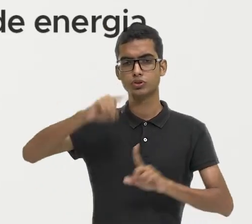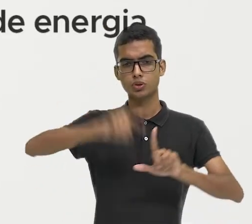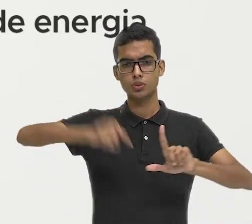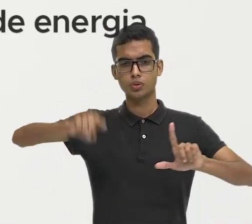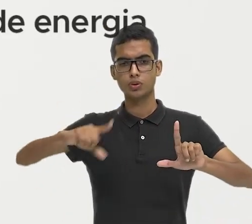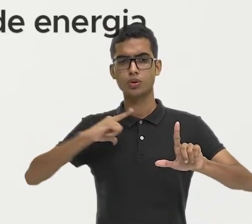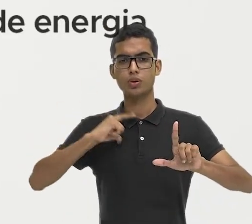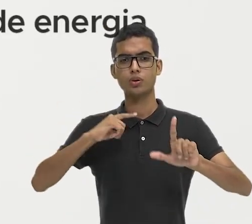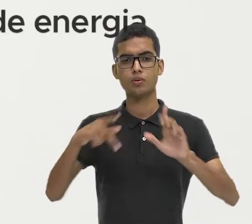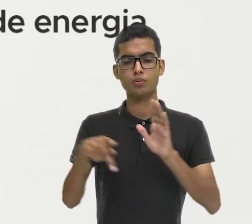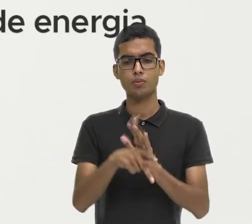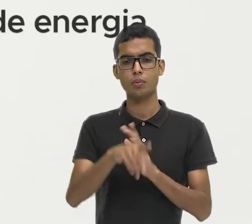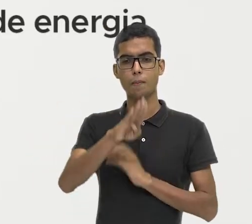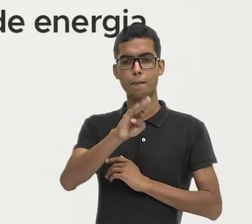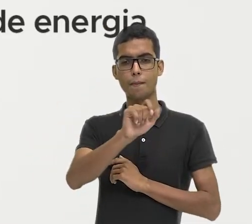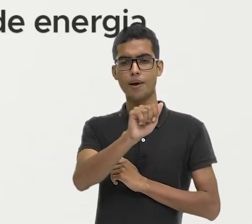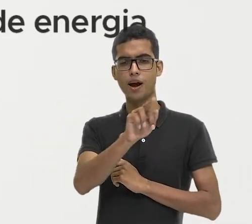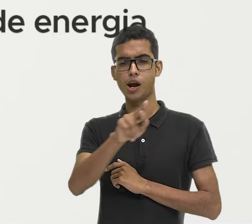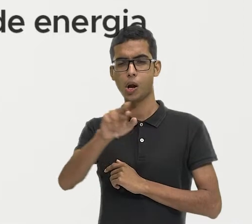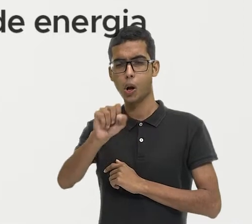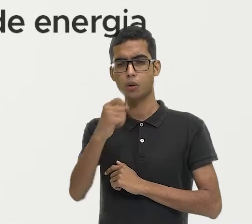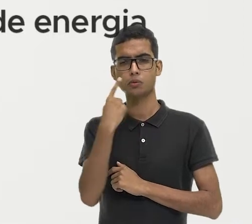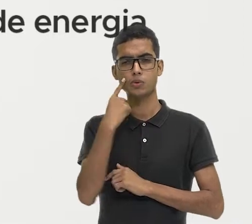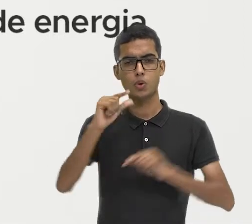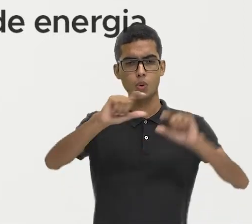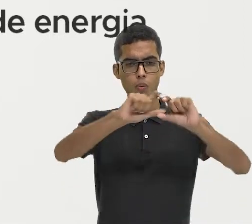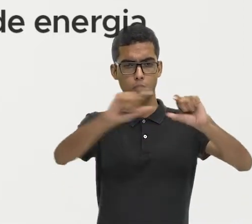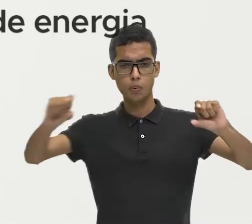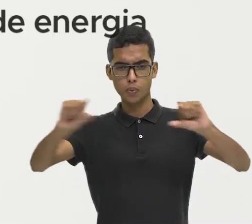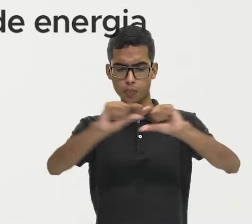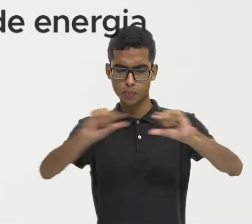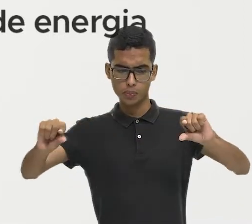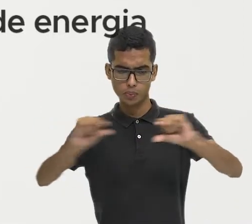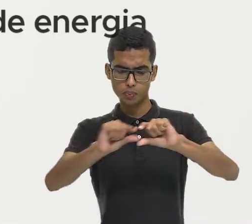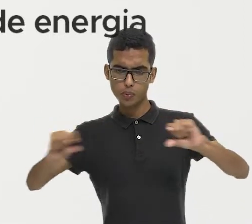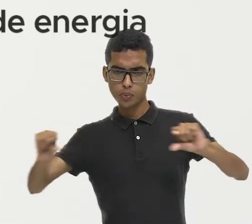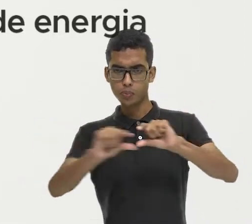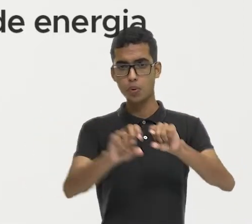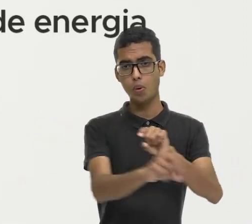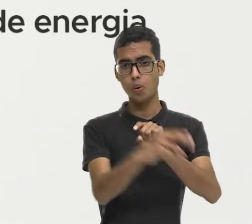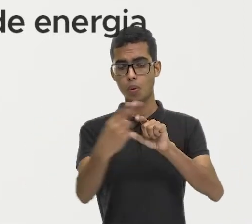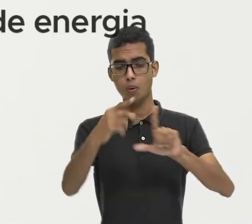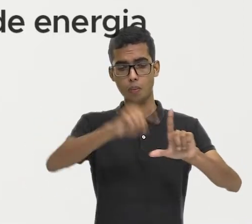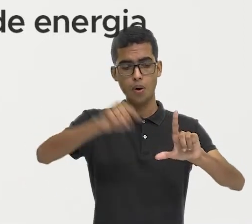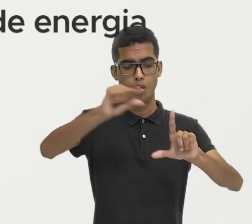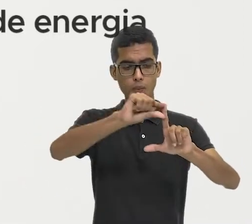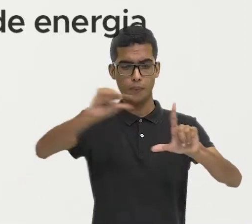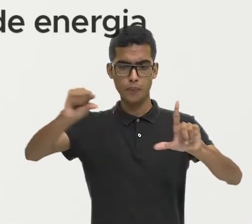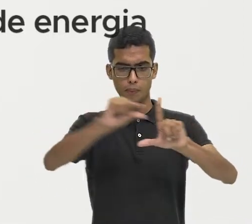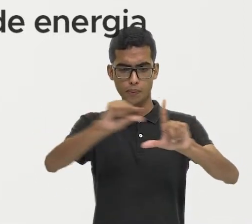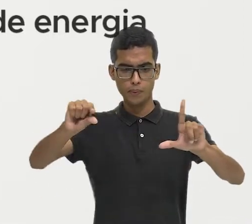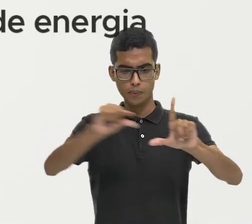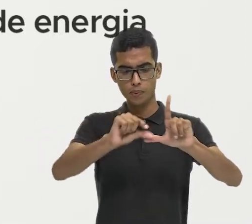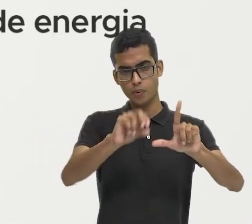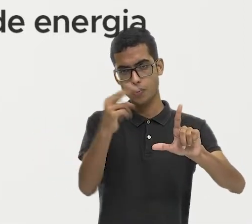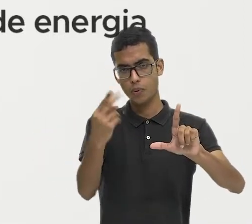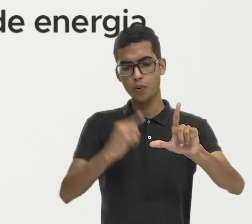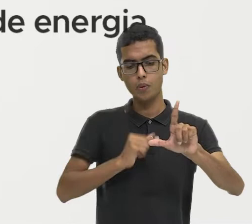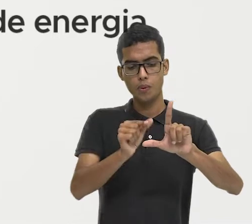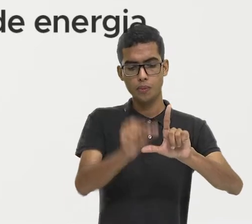que existe é o gráfico de barras, sejam elas barras horizontais ou